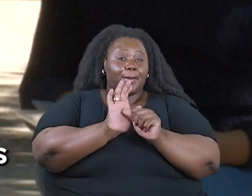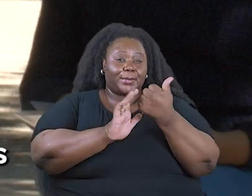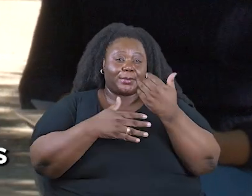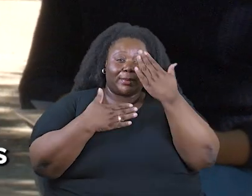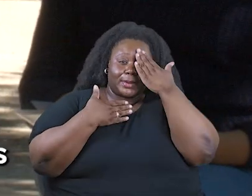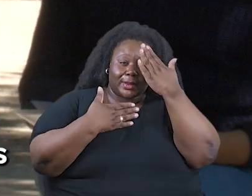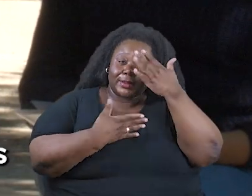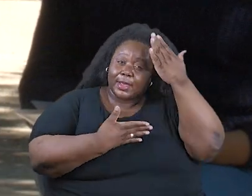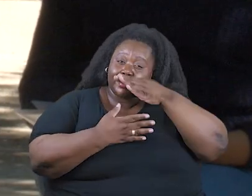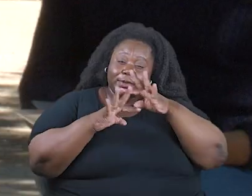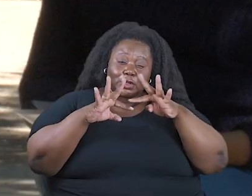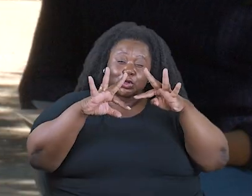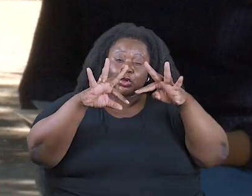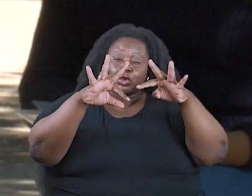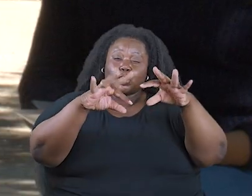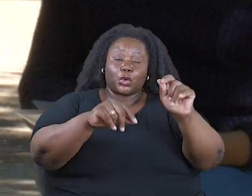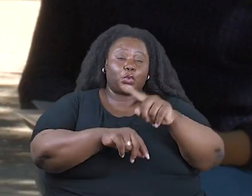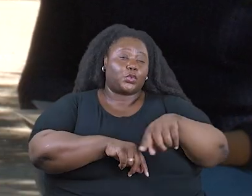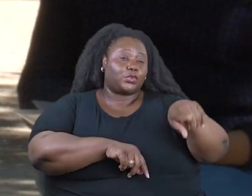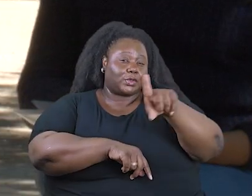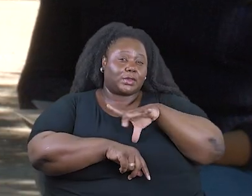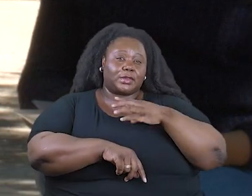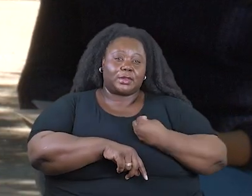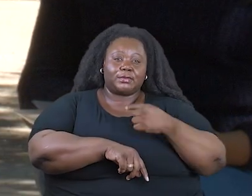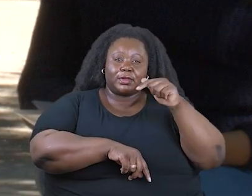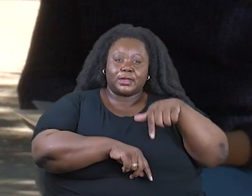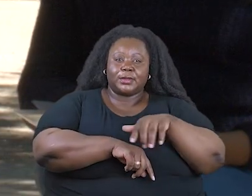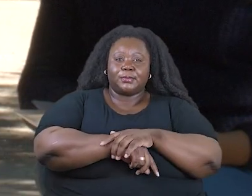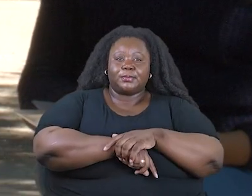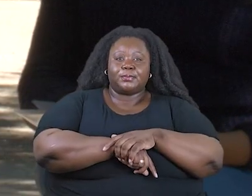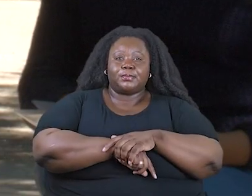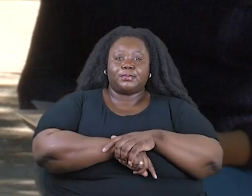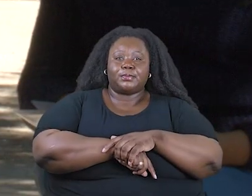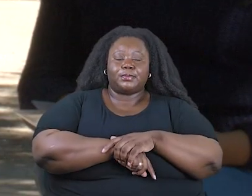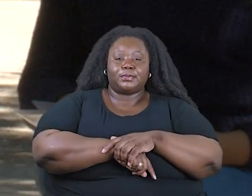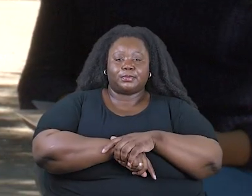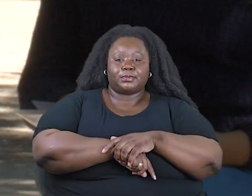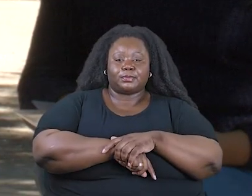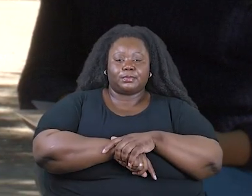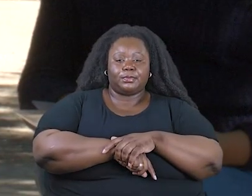agradeço a presença de todas e todos aqui. É,